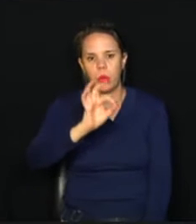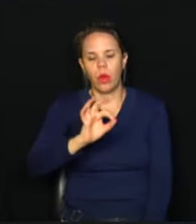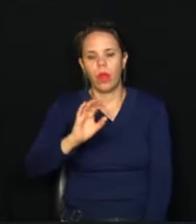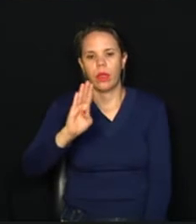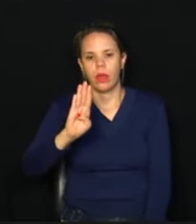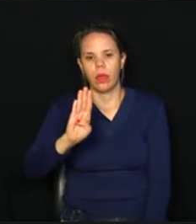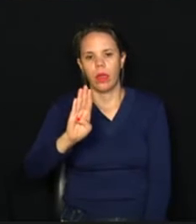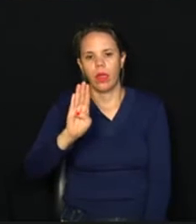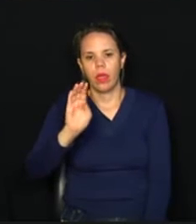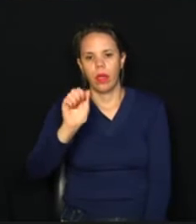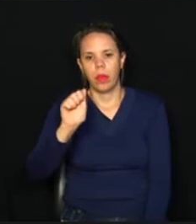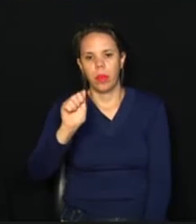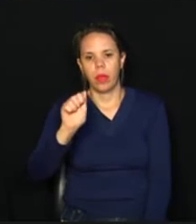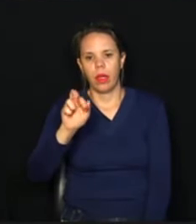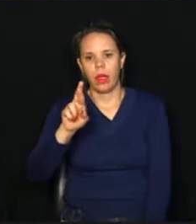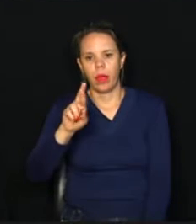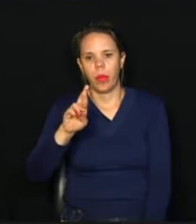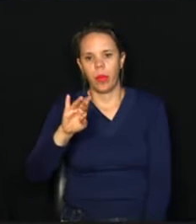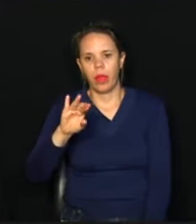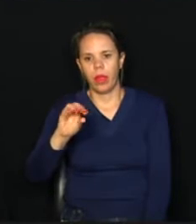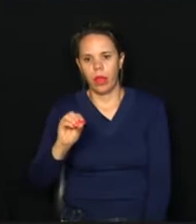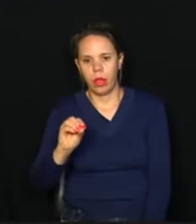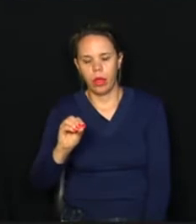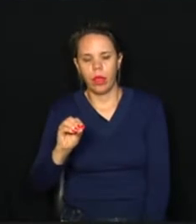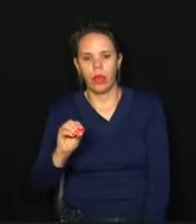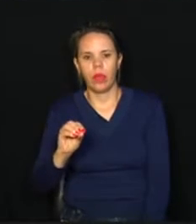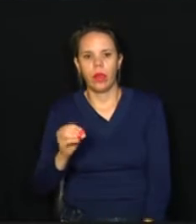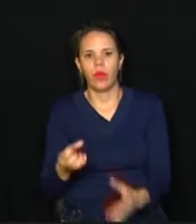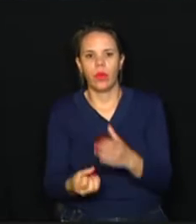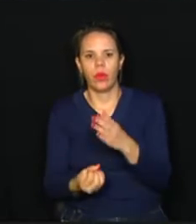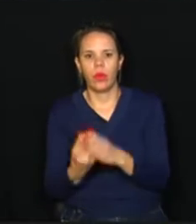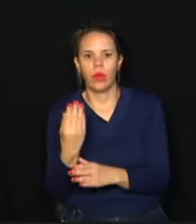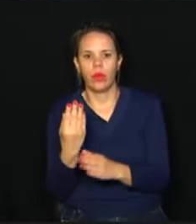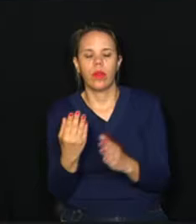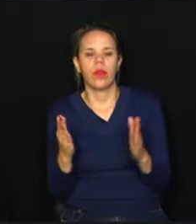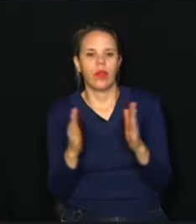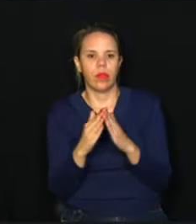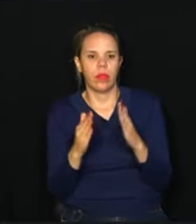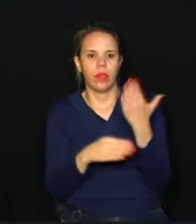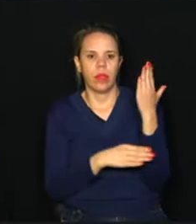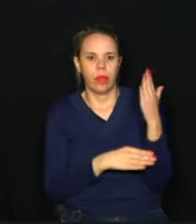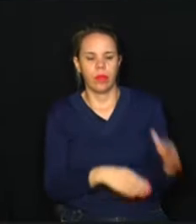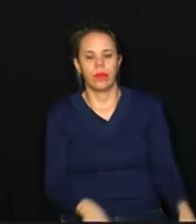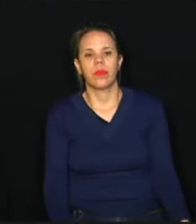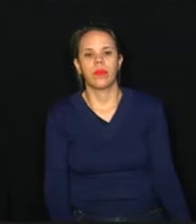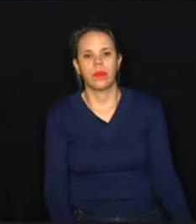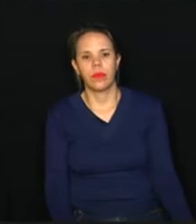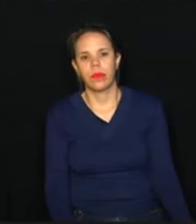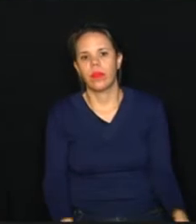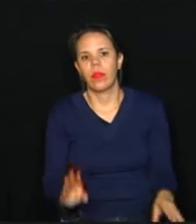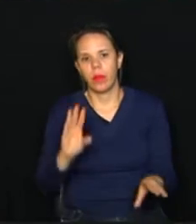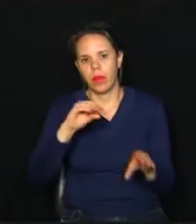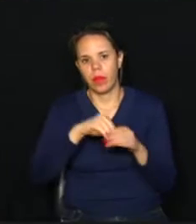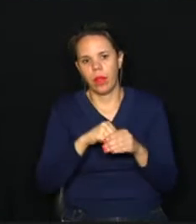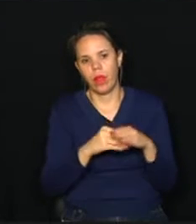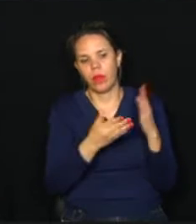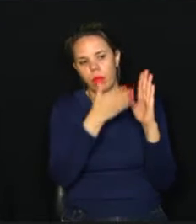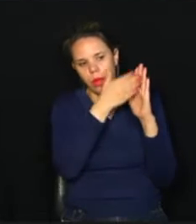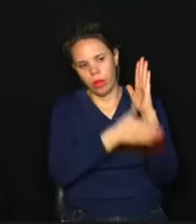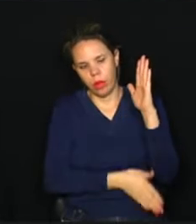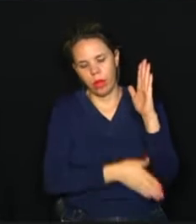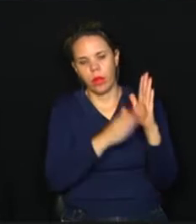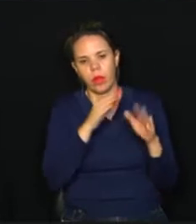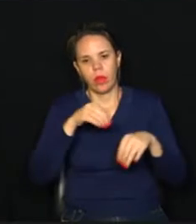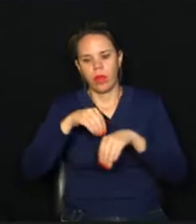em habitações, que vive nas fendas das casas, das paredes, a